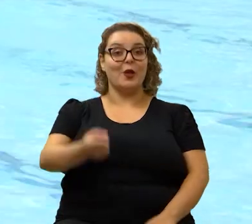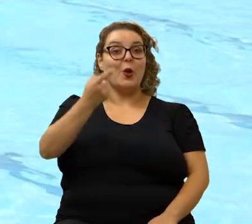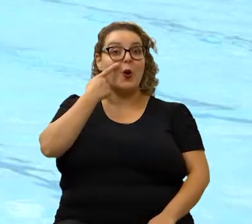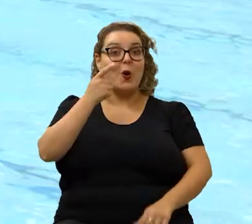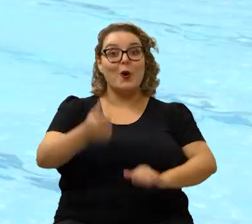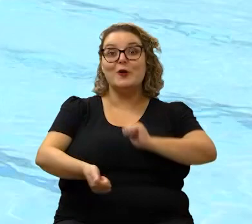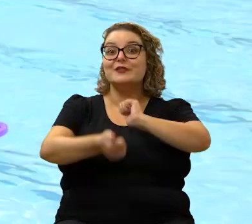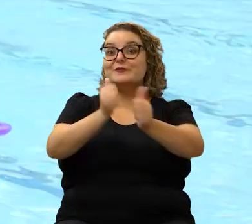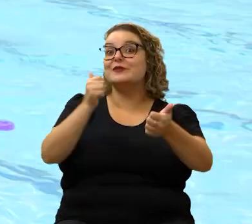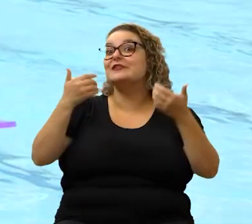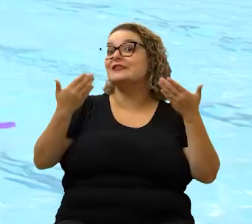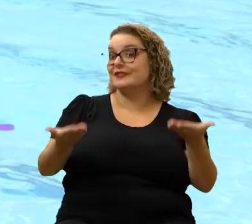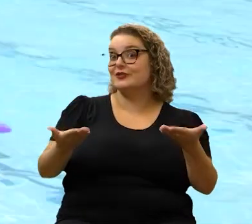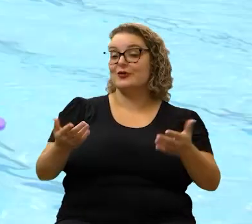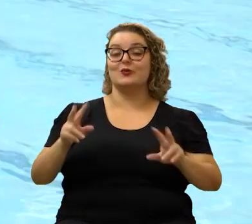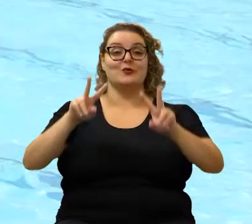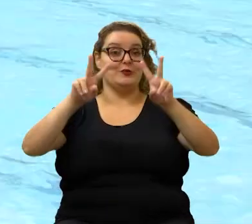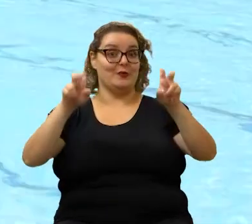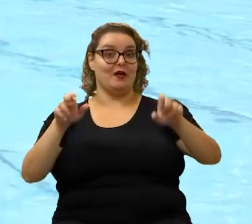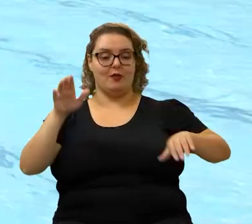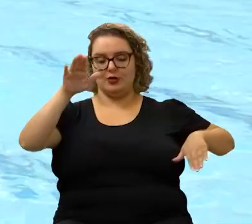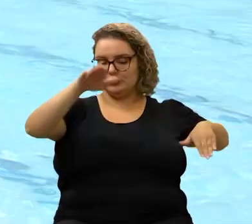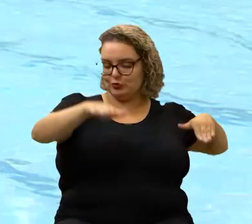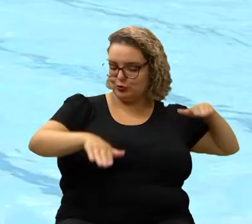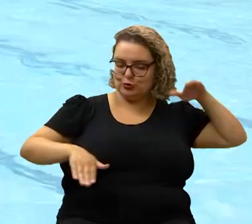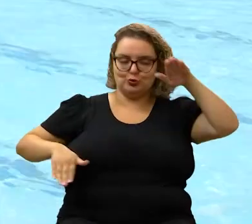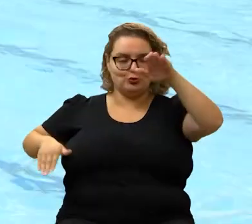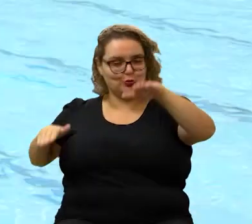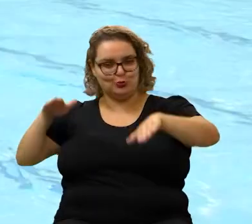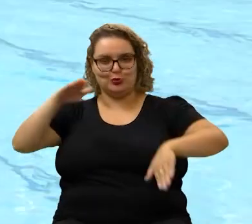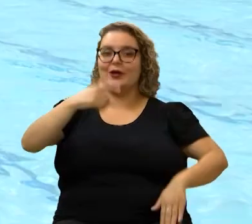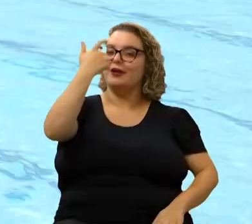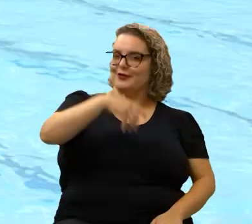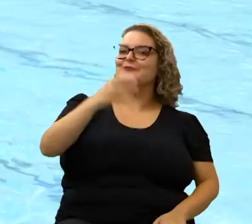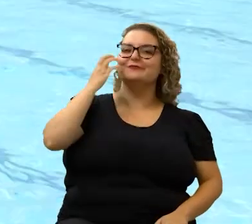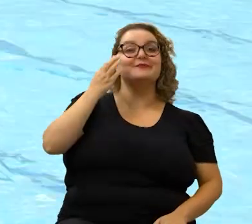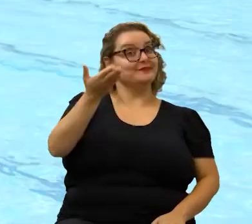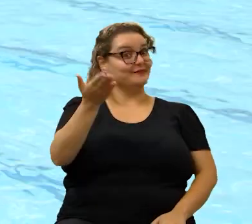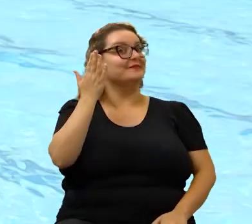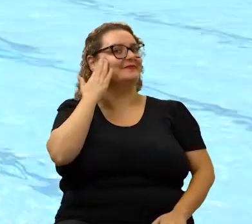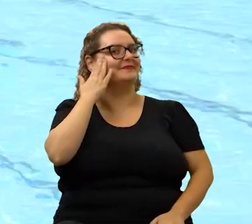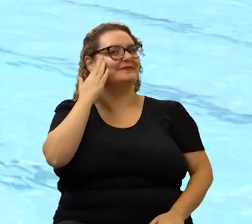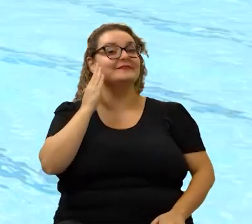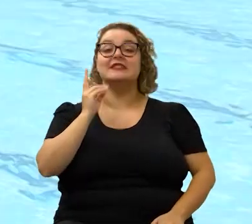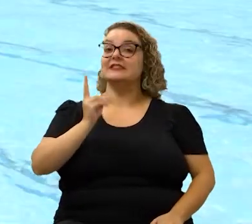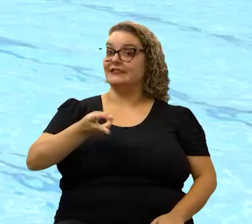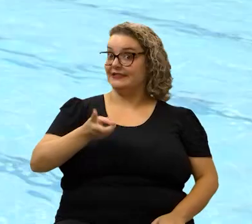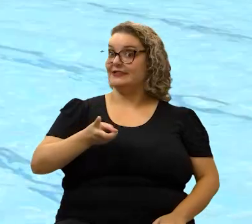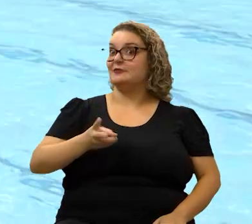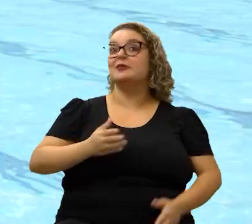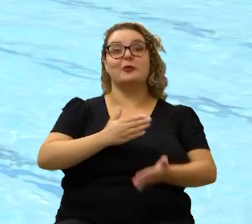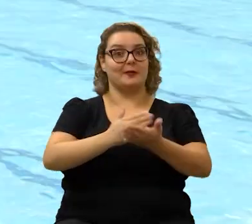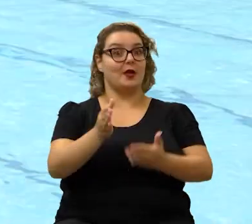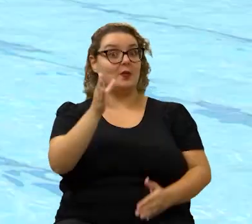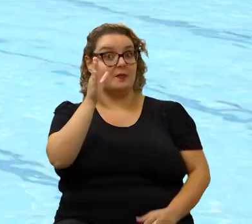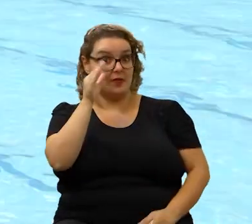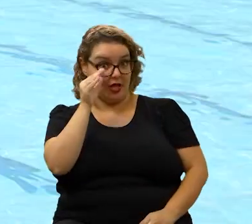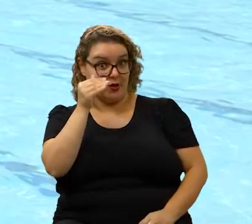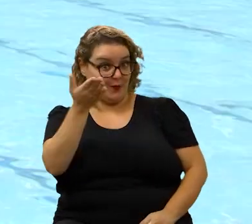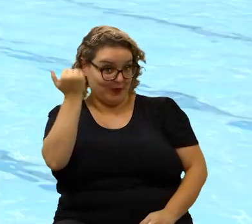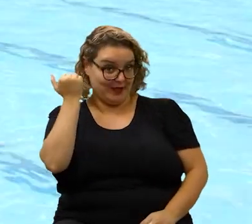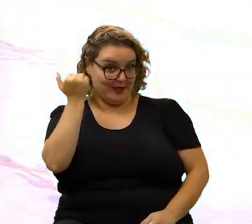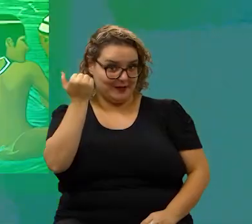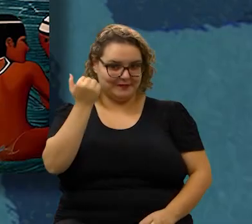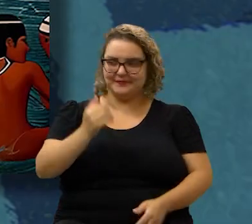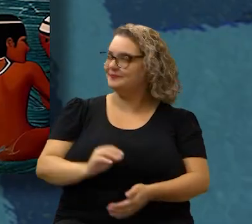Olha o esporte aí e hoje o nosso assunto é natação. Eu sou o André Aranha e você já sabe, né? A gente sempre começa com uma curiosidade. Bora